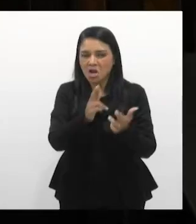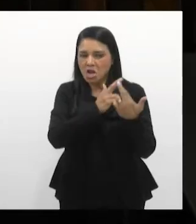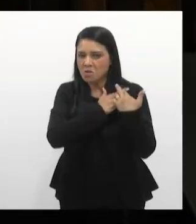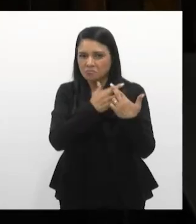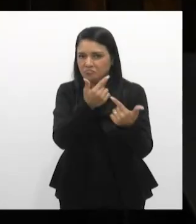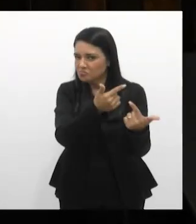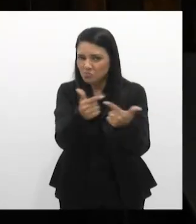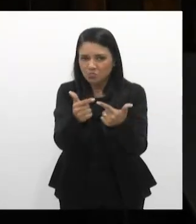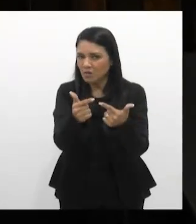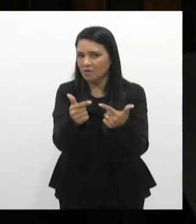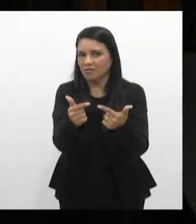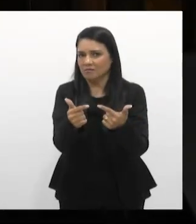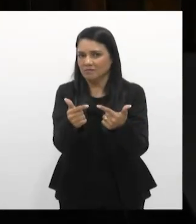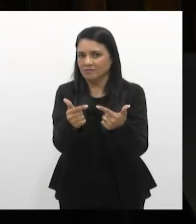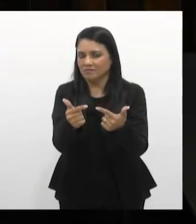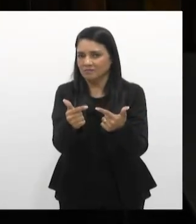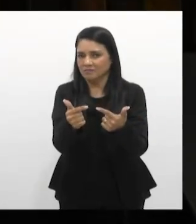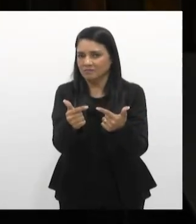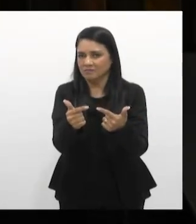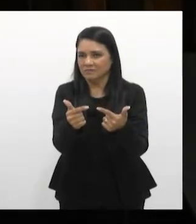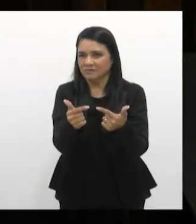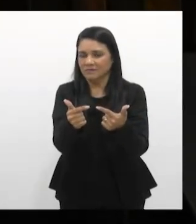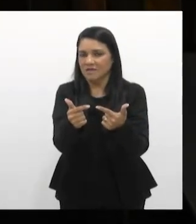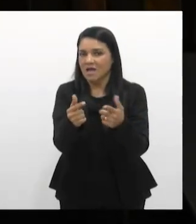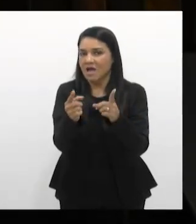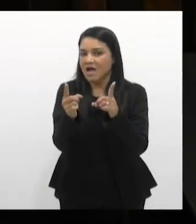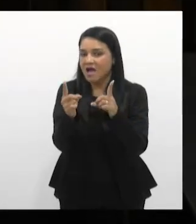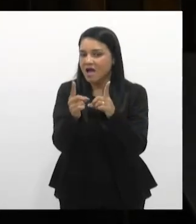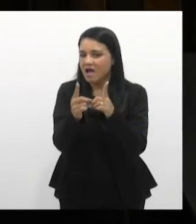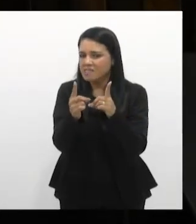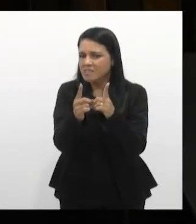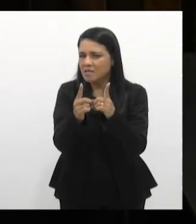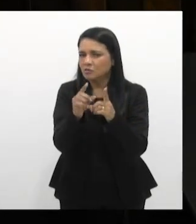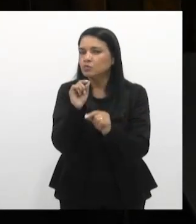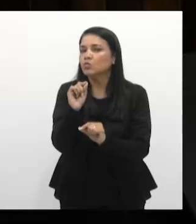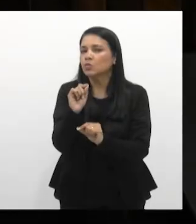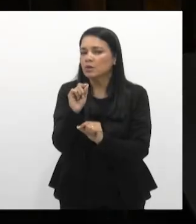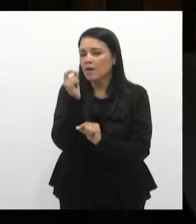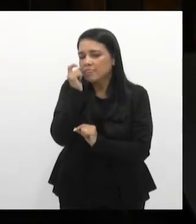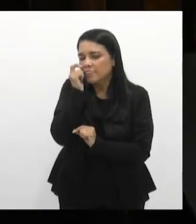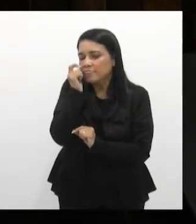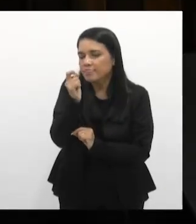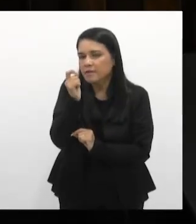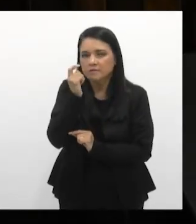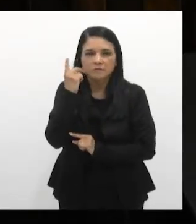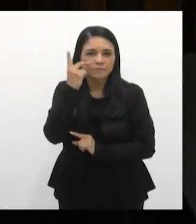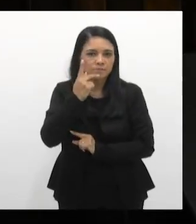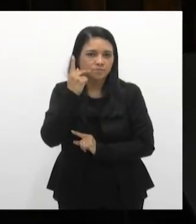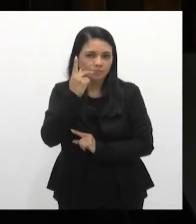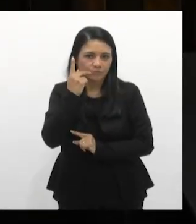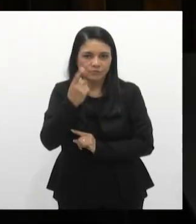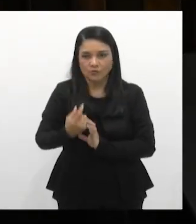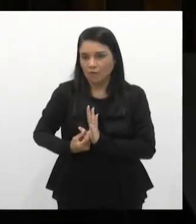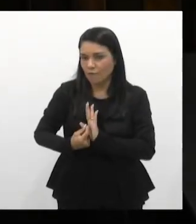irresponsável de só querer atender os seus interesses políticos e